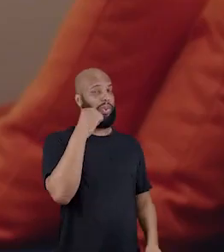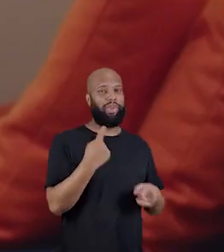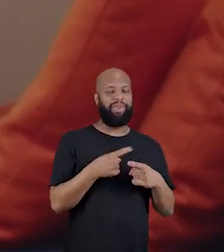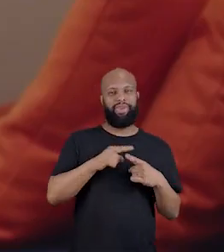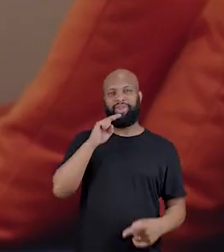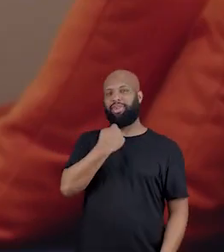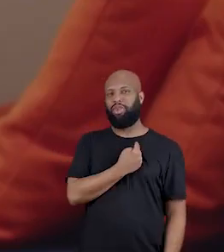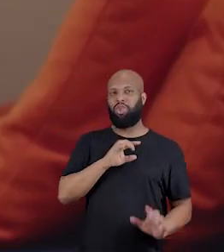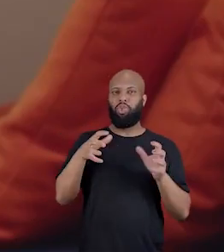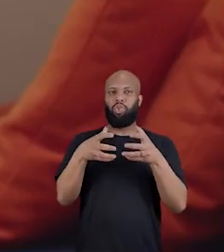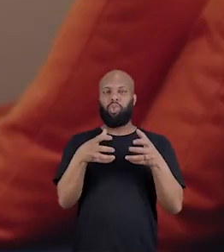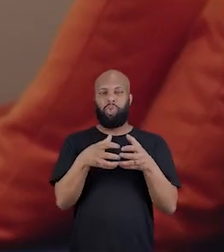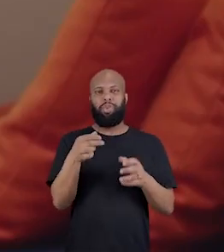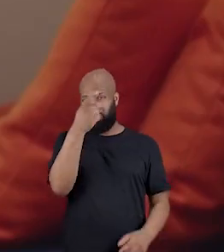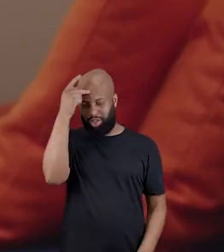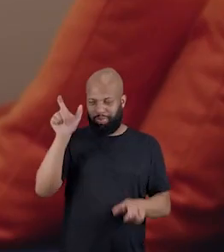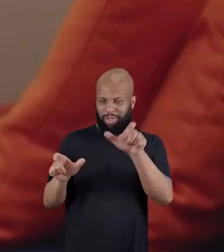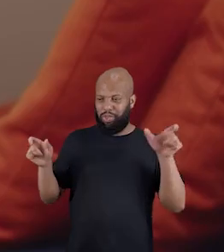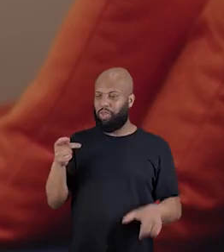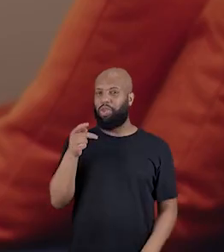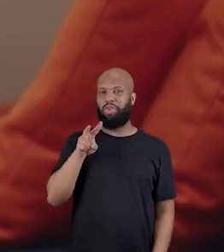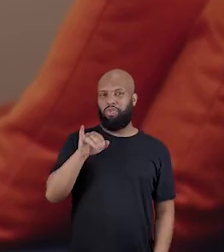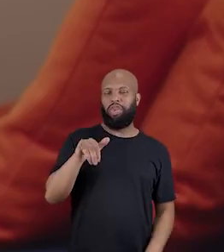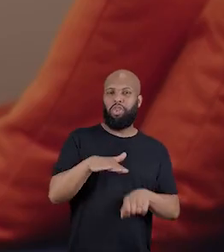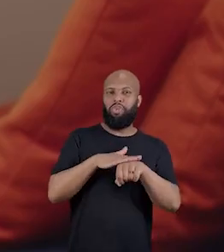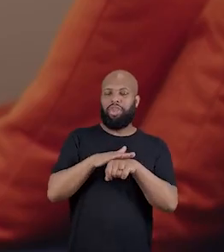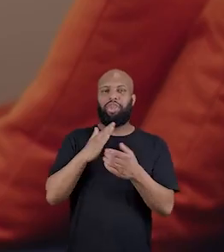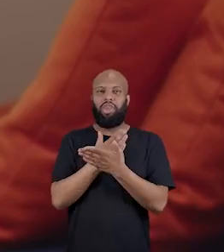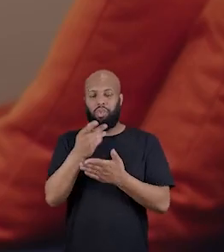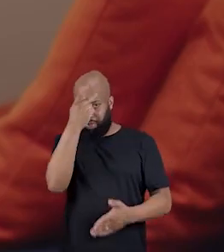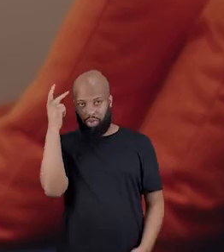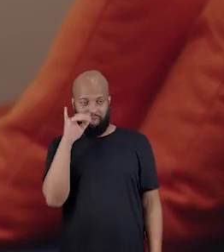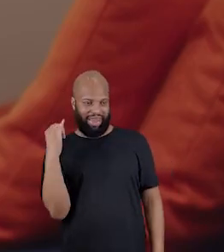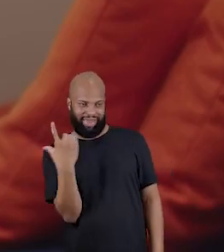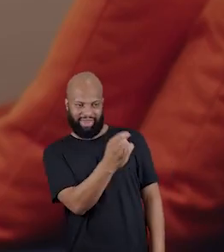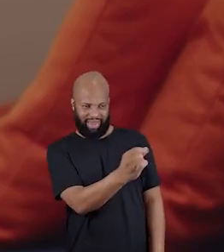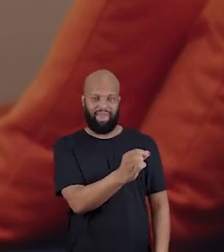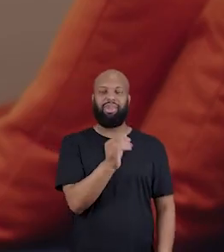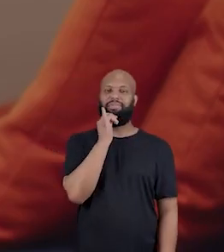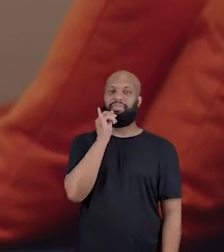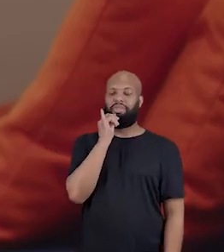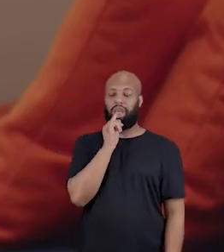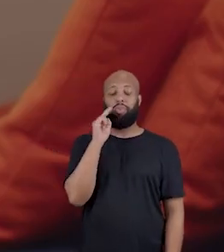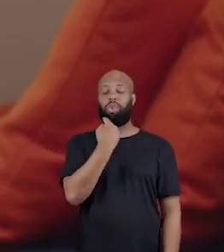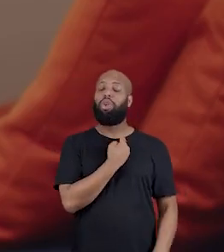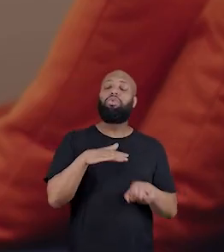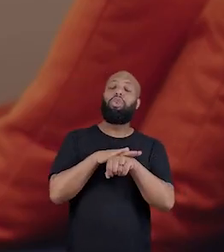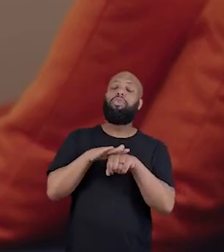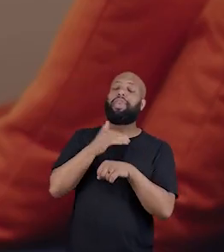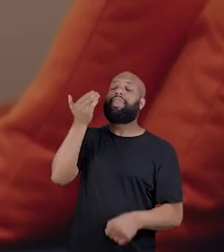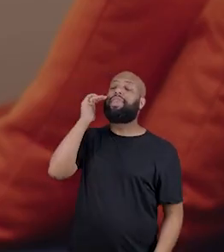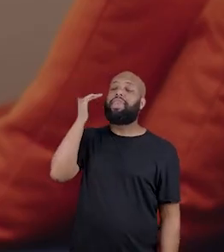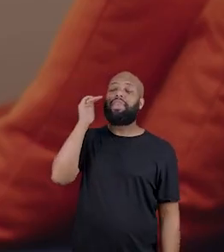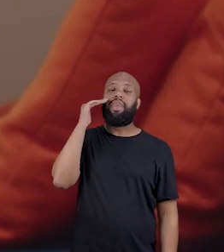muito curioso. A gente, por exemplo, lá no time de pessoas, quando a gente vai conversar com alguns talentos que saem da organização, por exemplo, a gente conversa